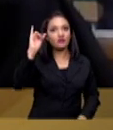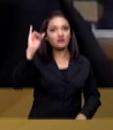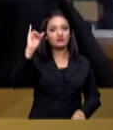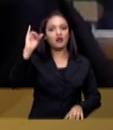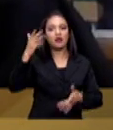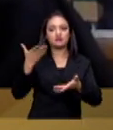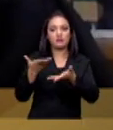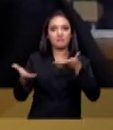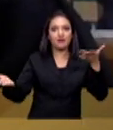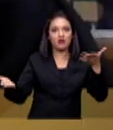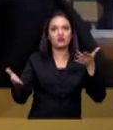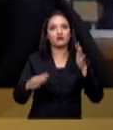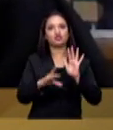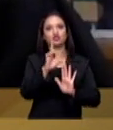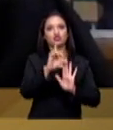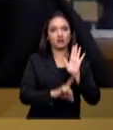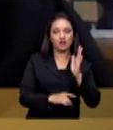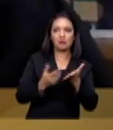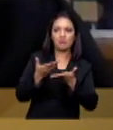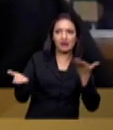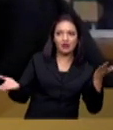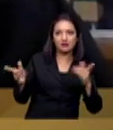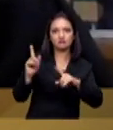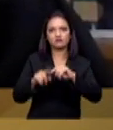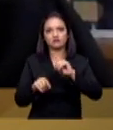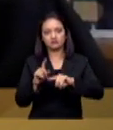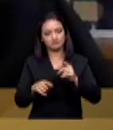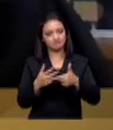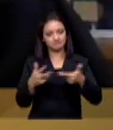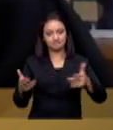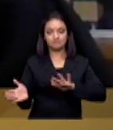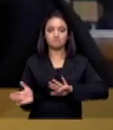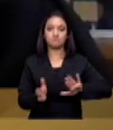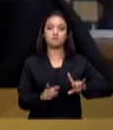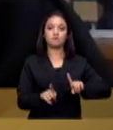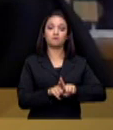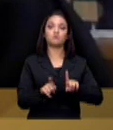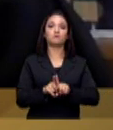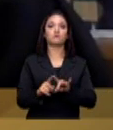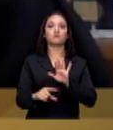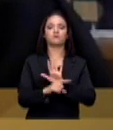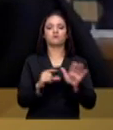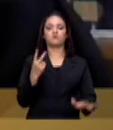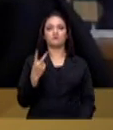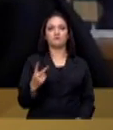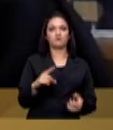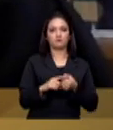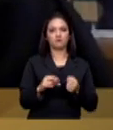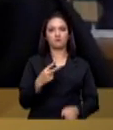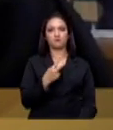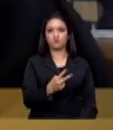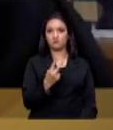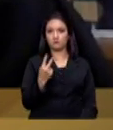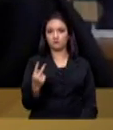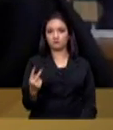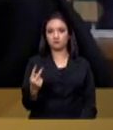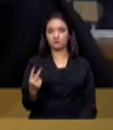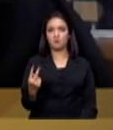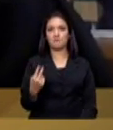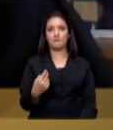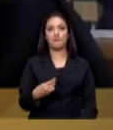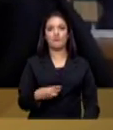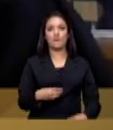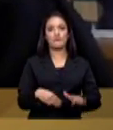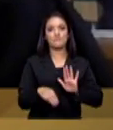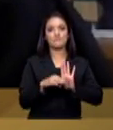perecimento de direito. O mesmo em relação ao parágrafo 2º do artigo 22. No mandado de